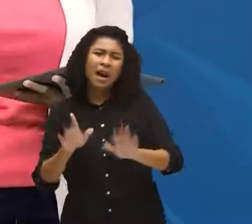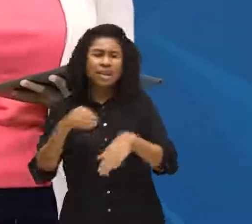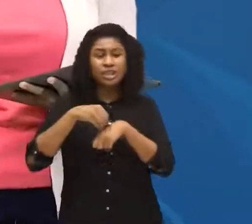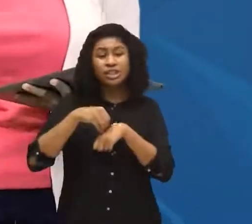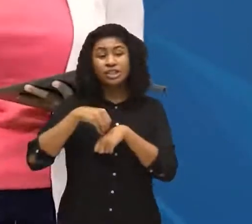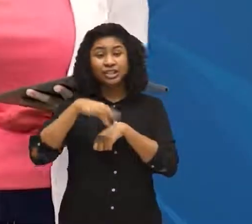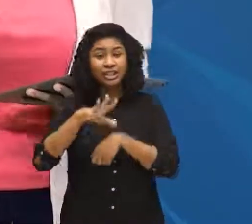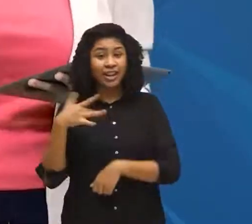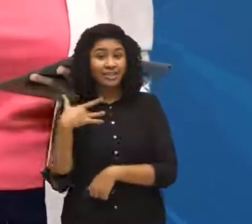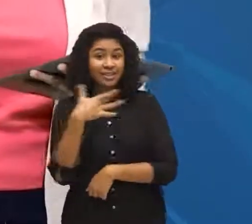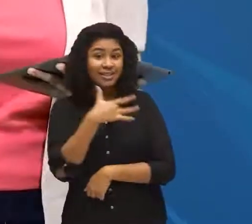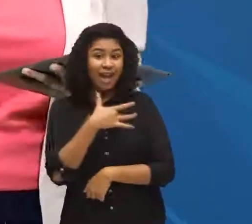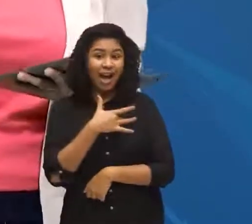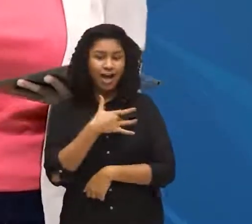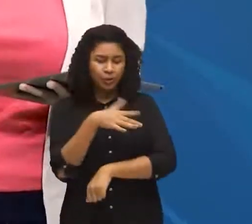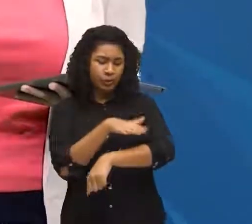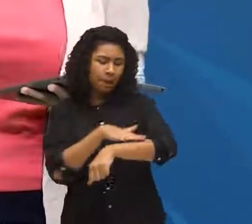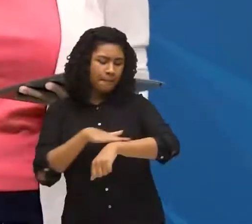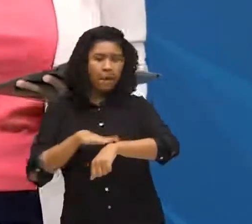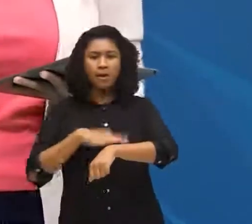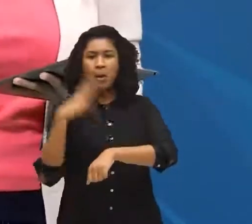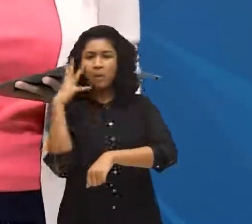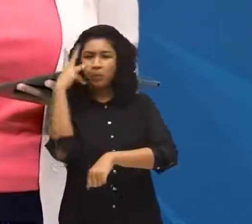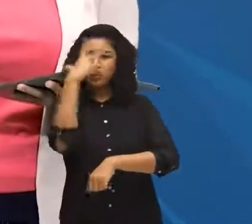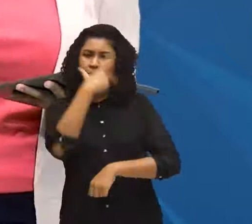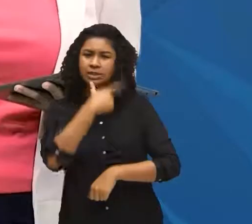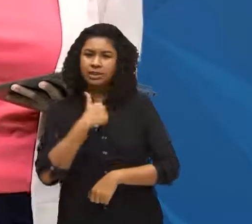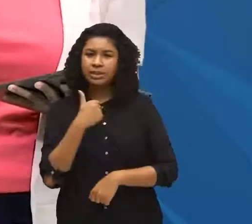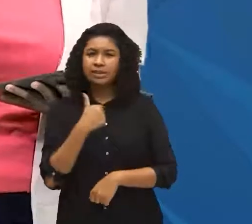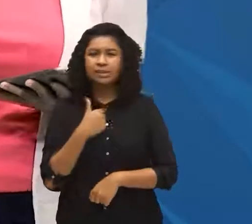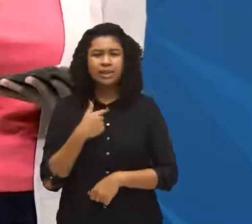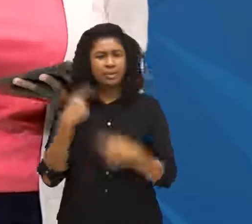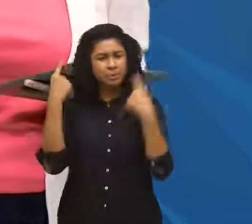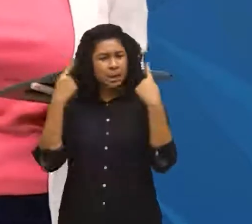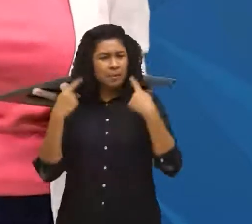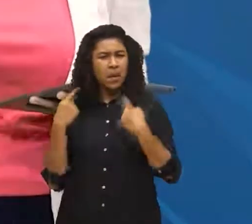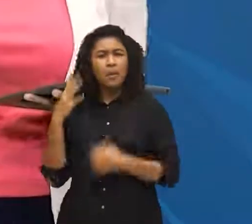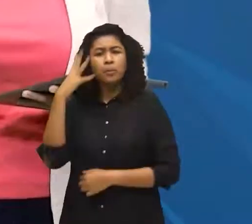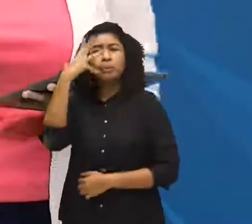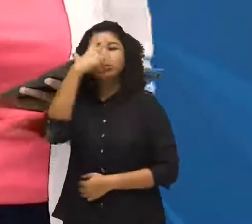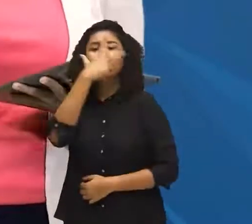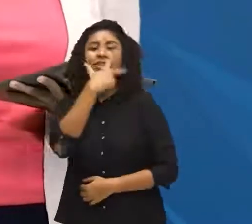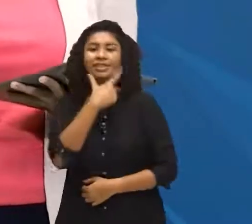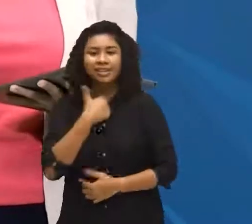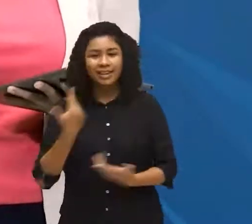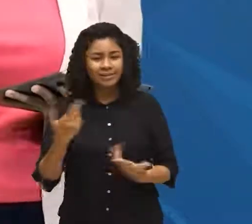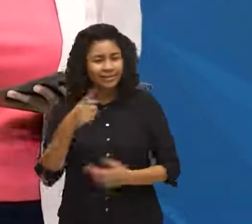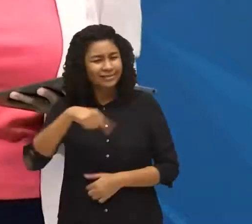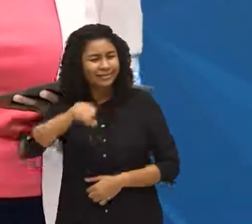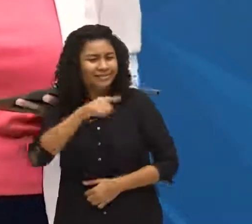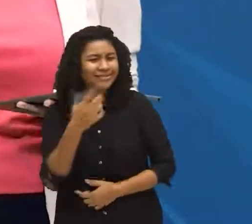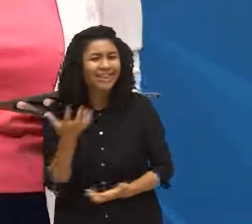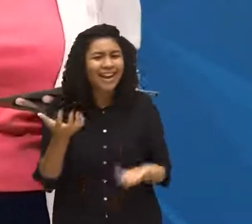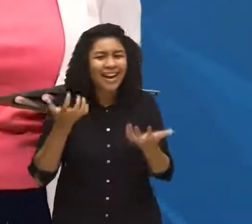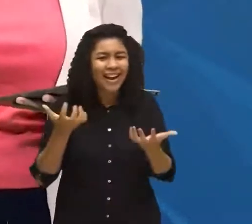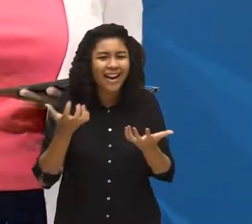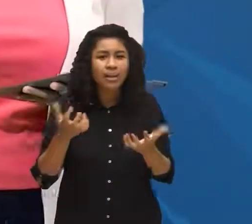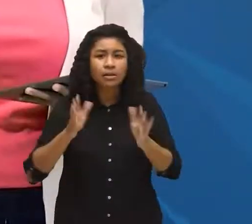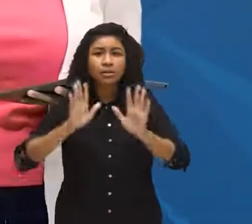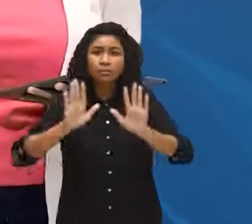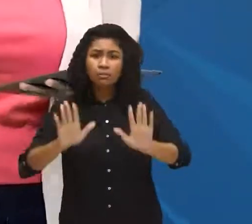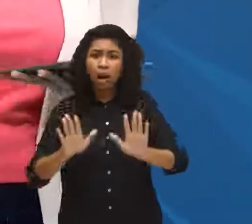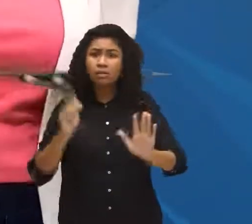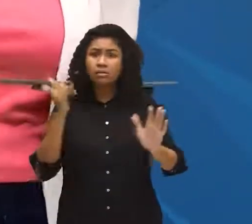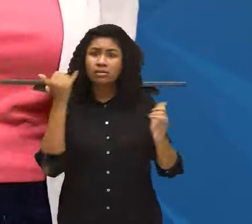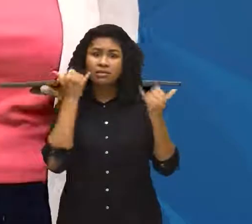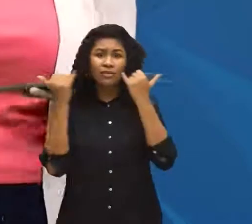pele bonita, né, para ficar ali cabelo bem bonito, quem não quer? Então, às vezes esses conteúdos são bem apelativos,